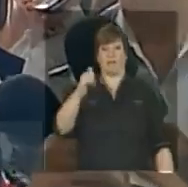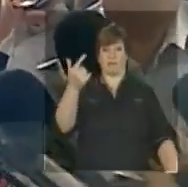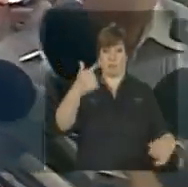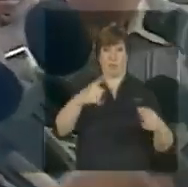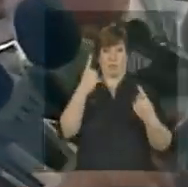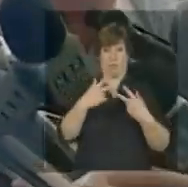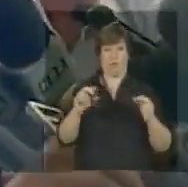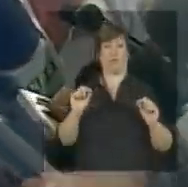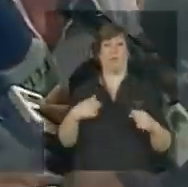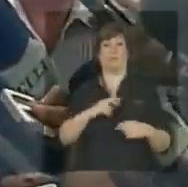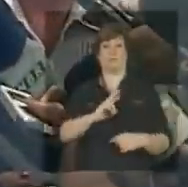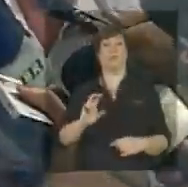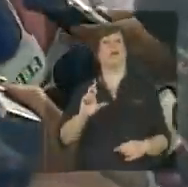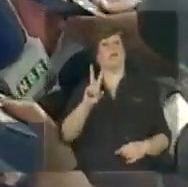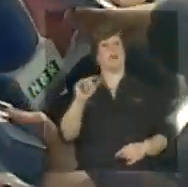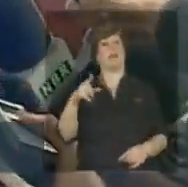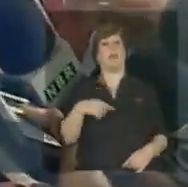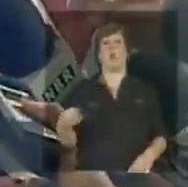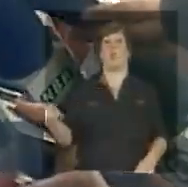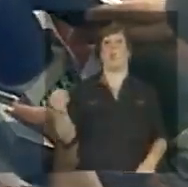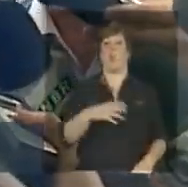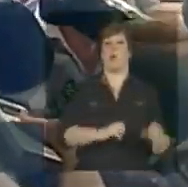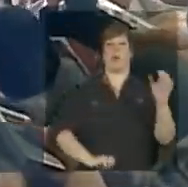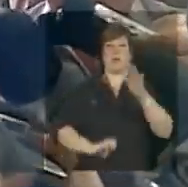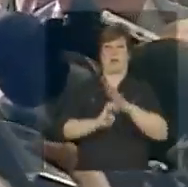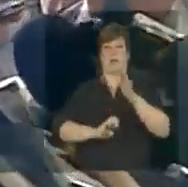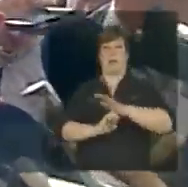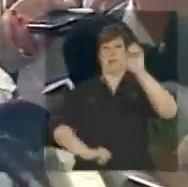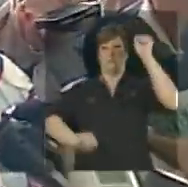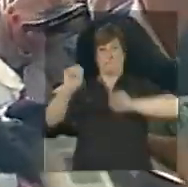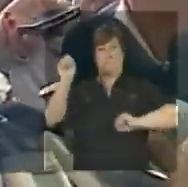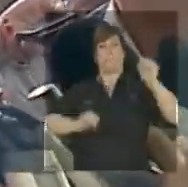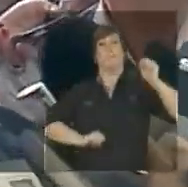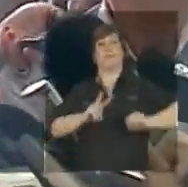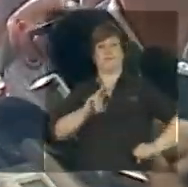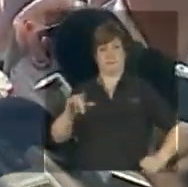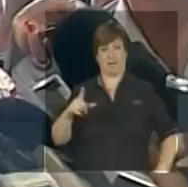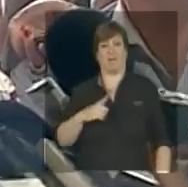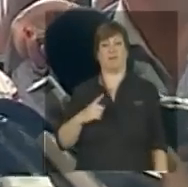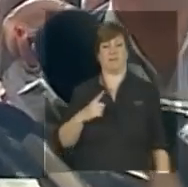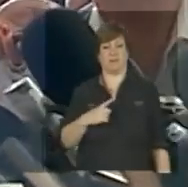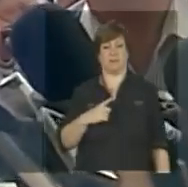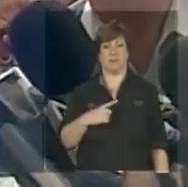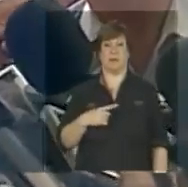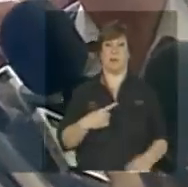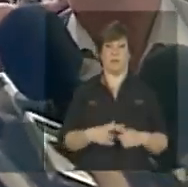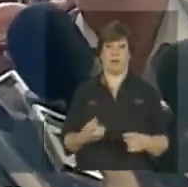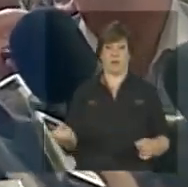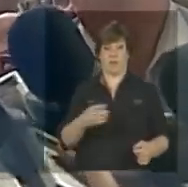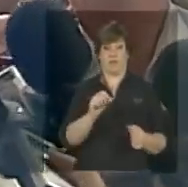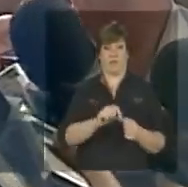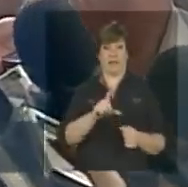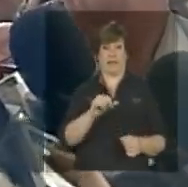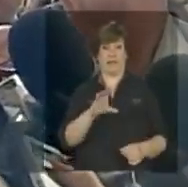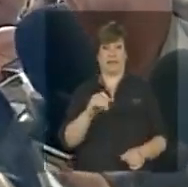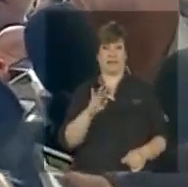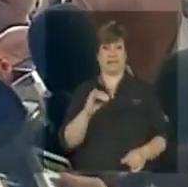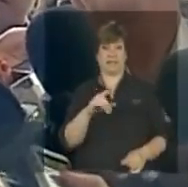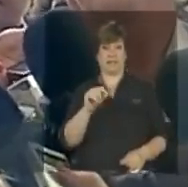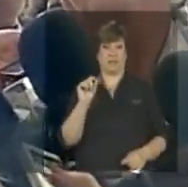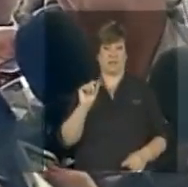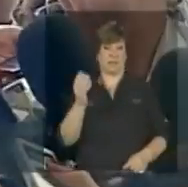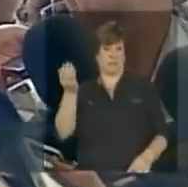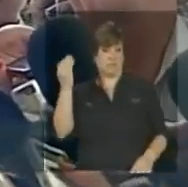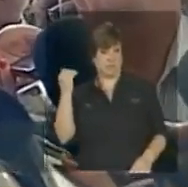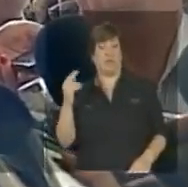responder. Vai ter novas empresas, sim, pelo motivo que ele deu. Como nós vamos relicitar saldos